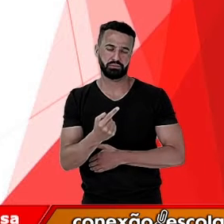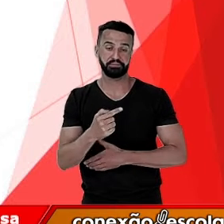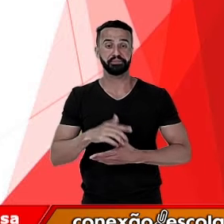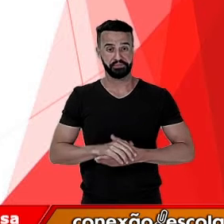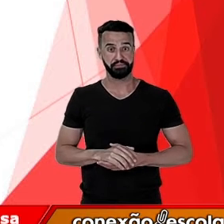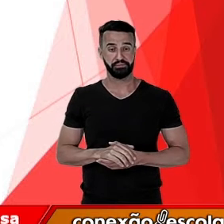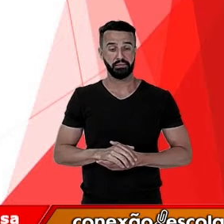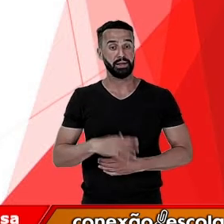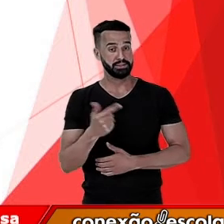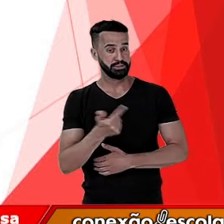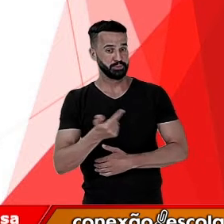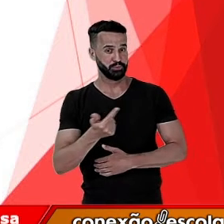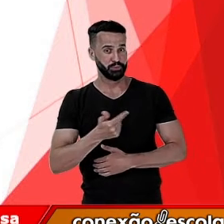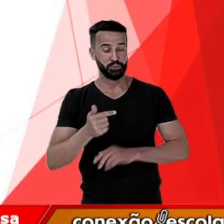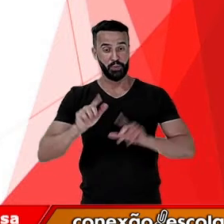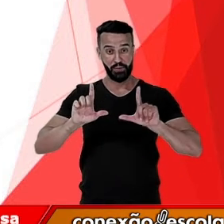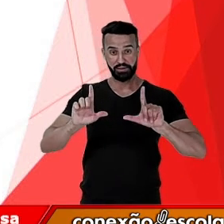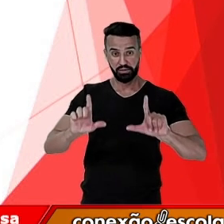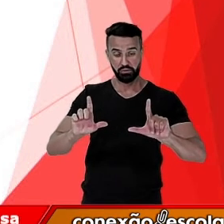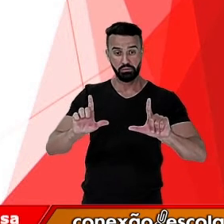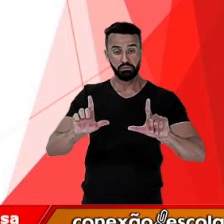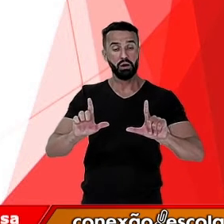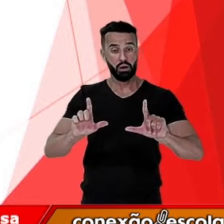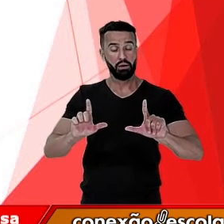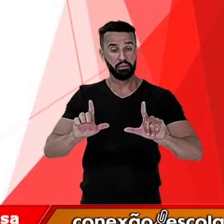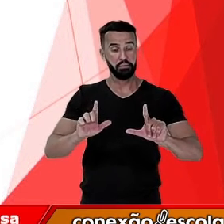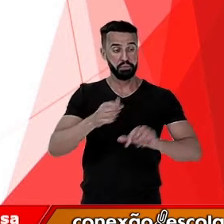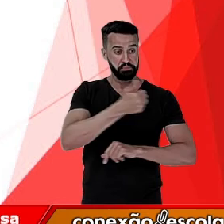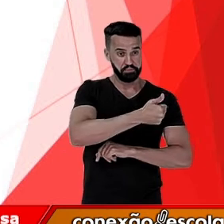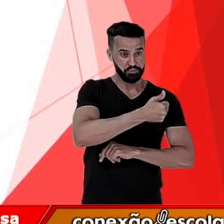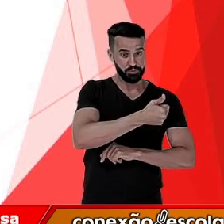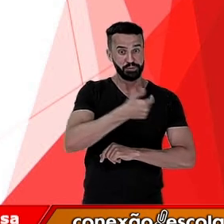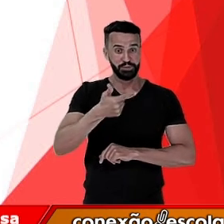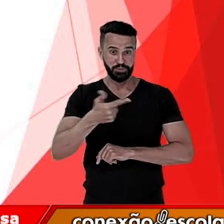segundo quadrinho, dá-se continuidade ao que